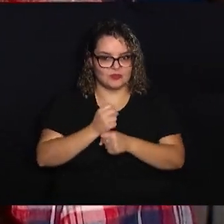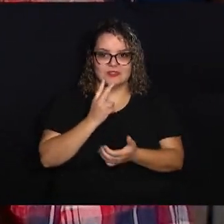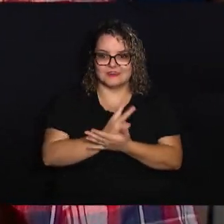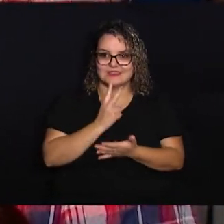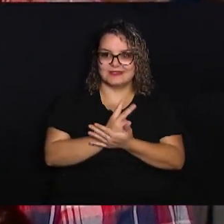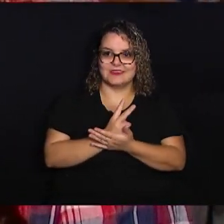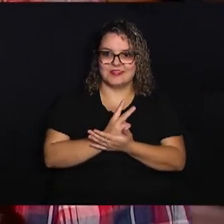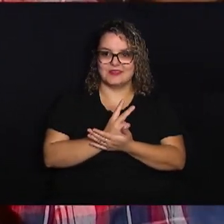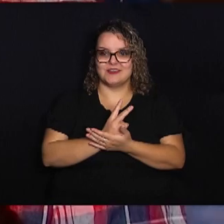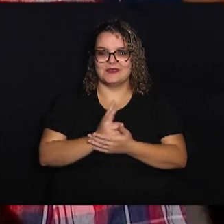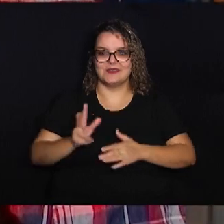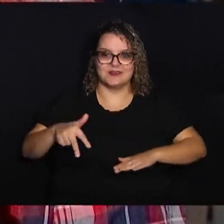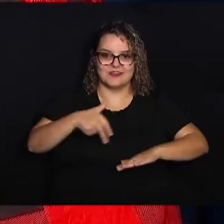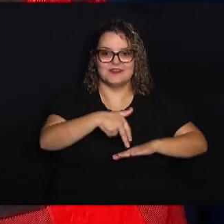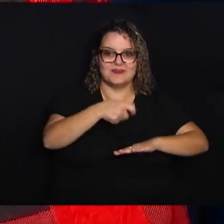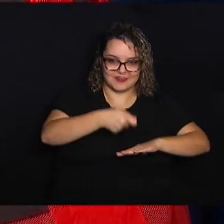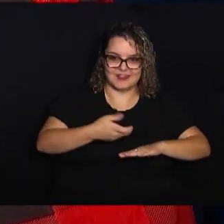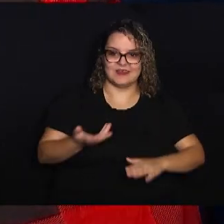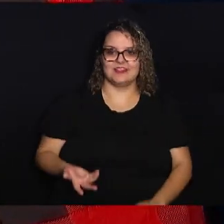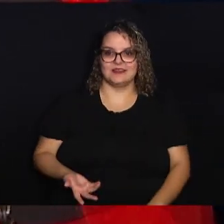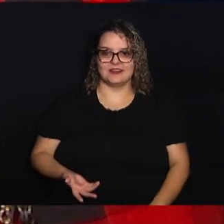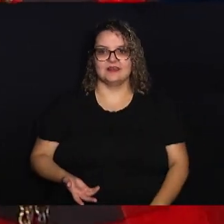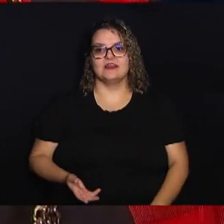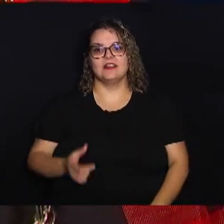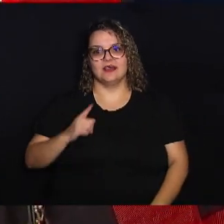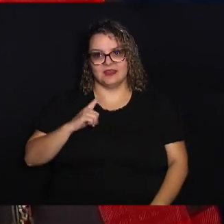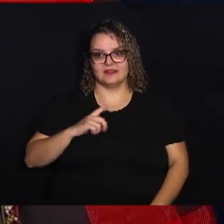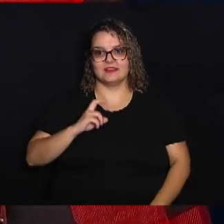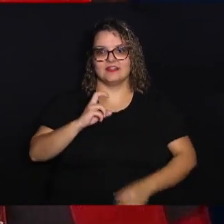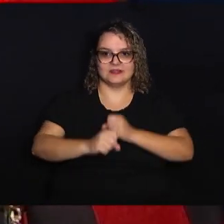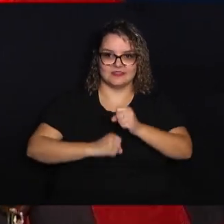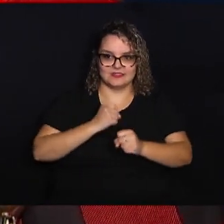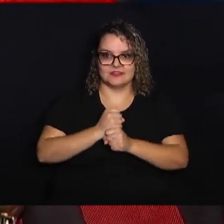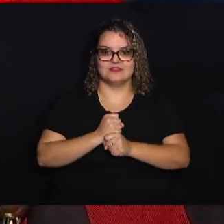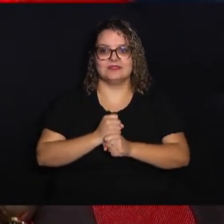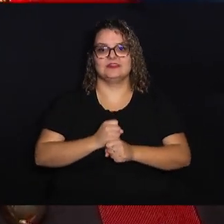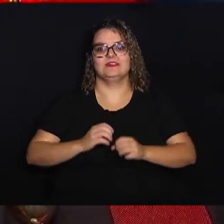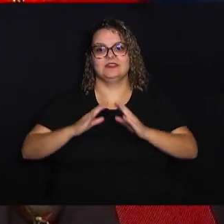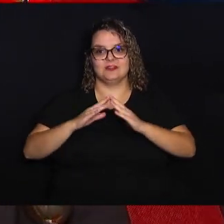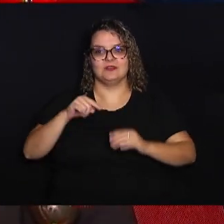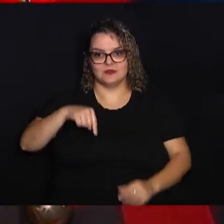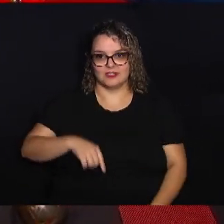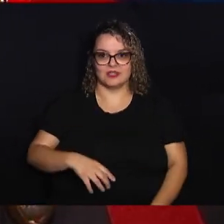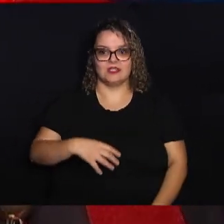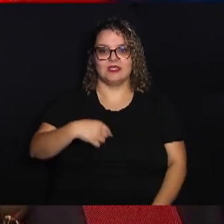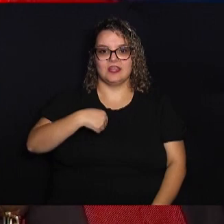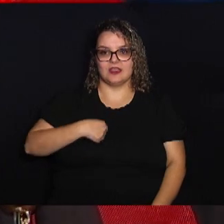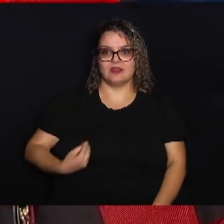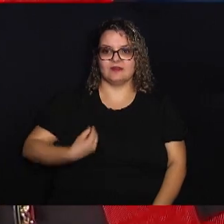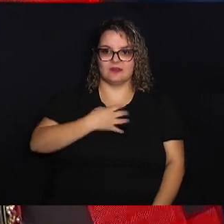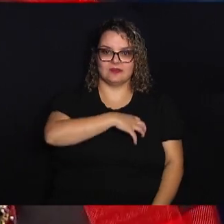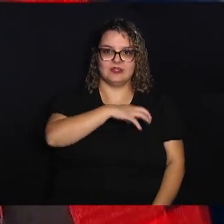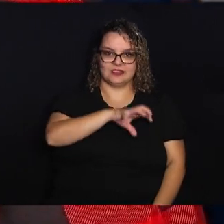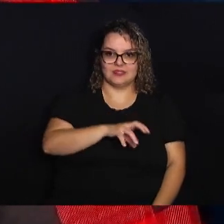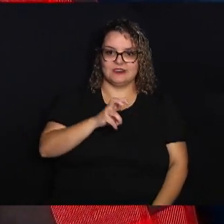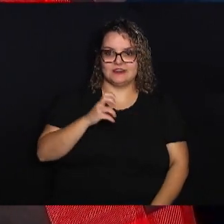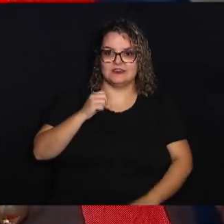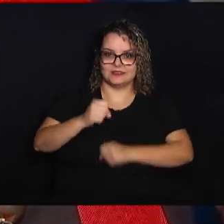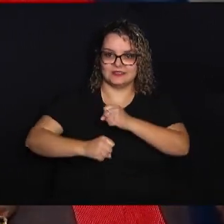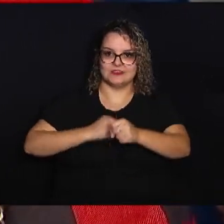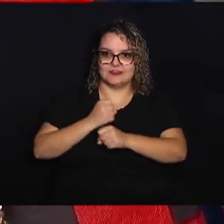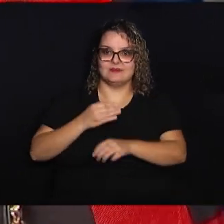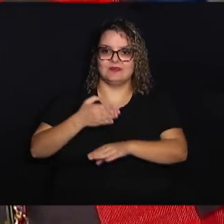jovens se perdendo nas drogas. Esse projeto é importante para que as crianças saibam o caminho que eles não devem seguir, né? O caminho o bom e o ruim. Então eles